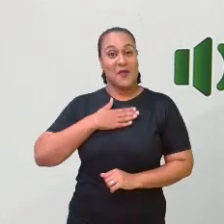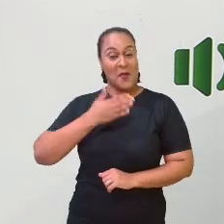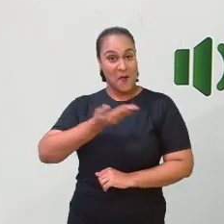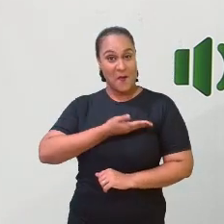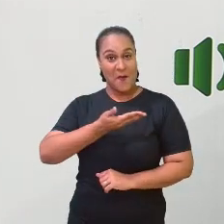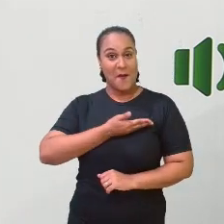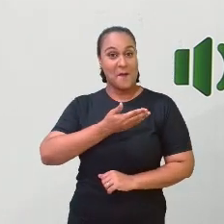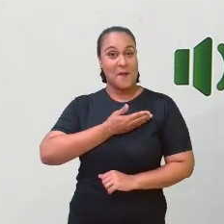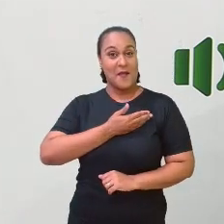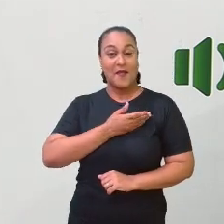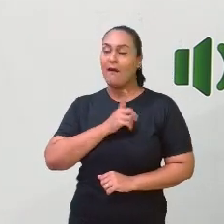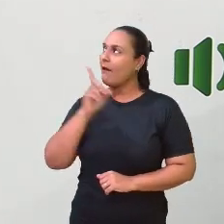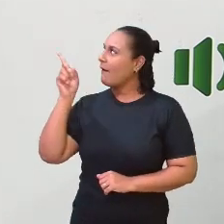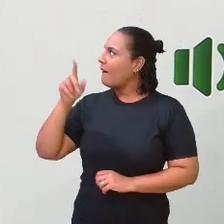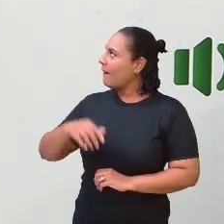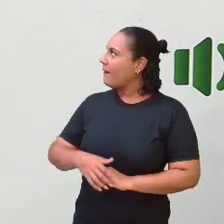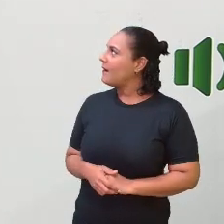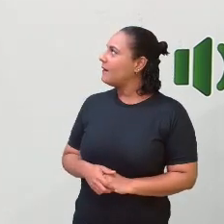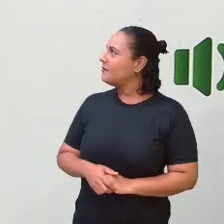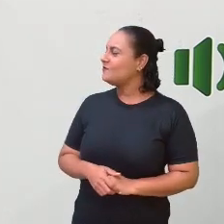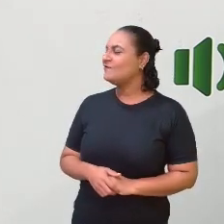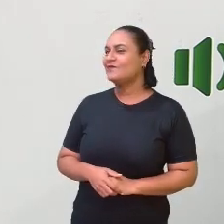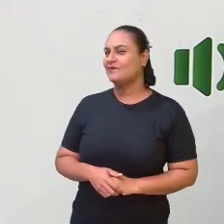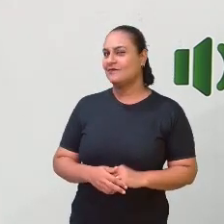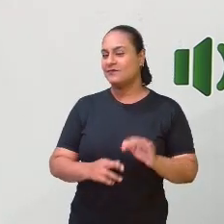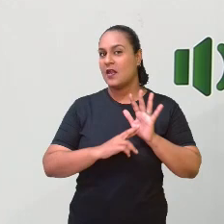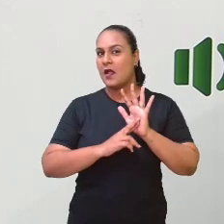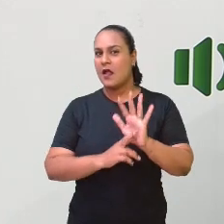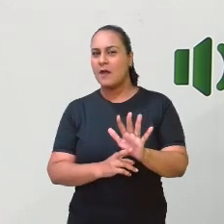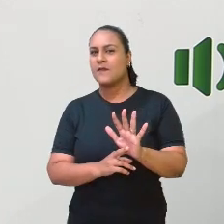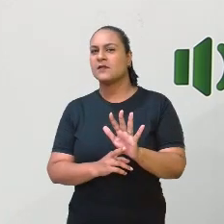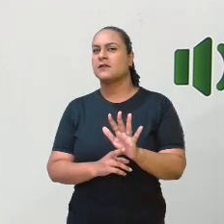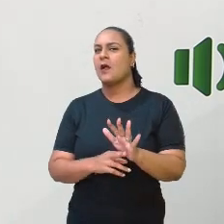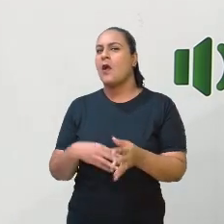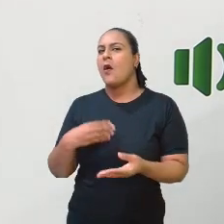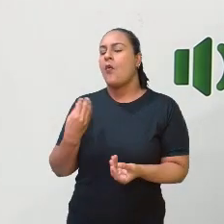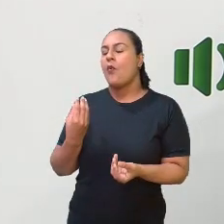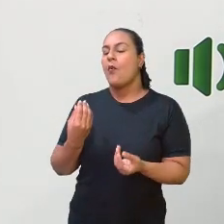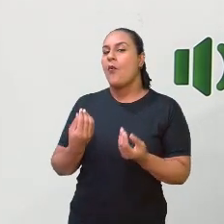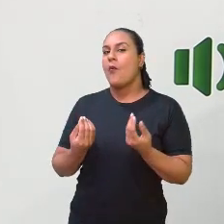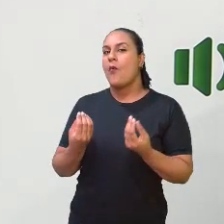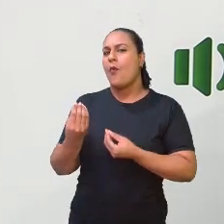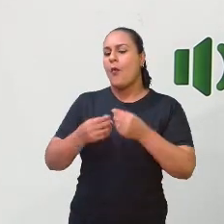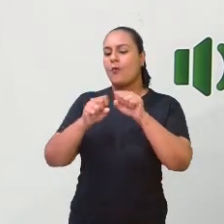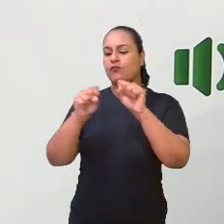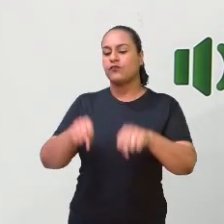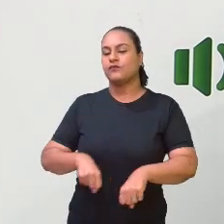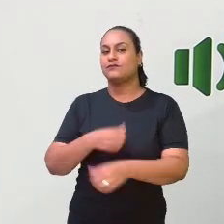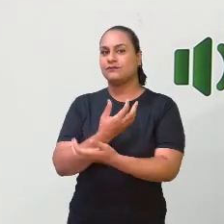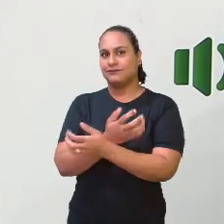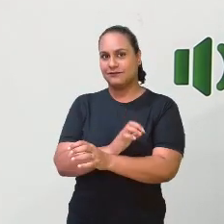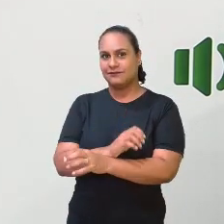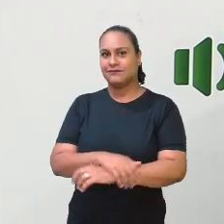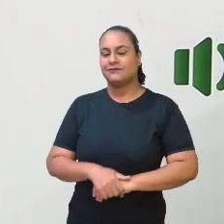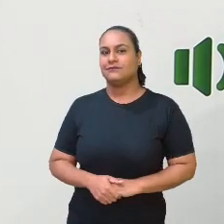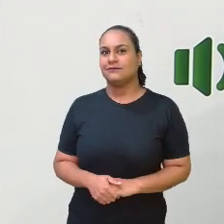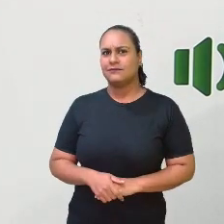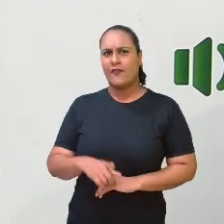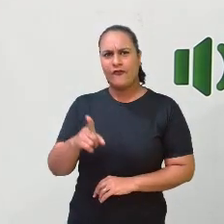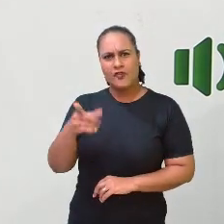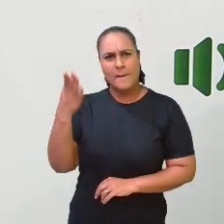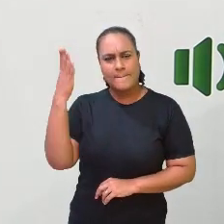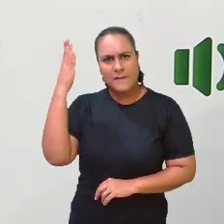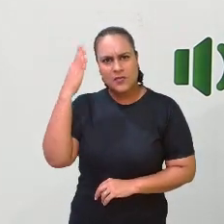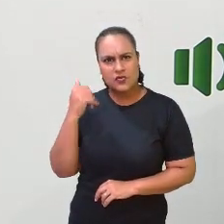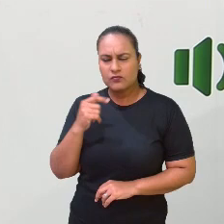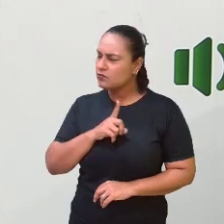amigo esqueleto para representar um pouco para você o nosso sistema esquelético. Você já parou para